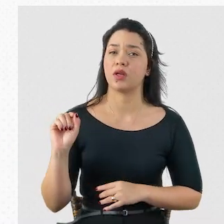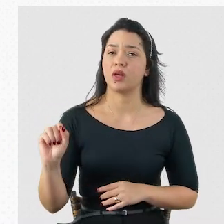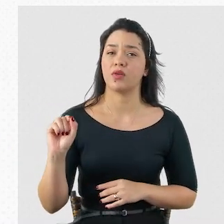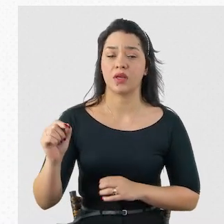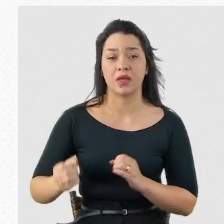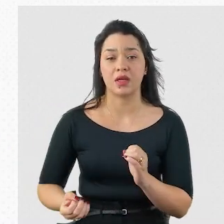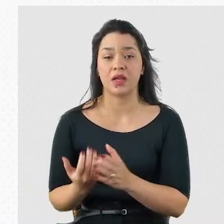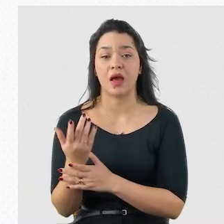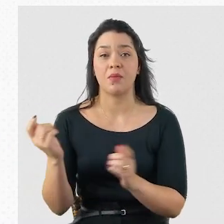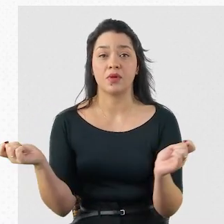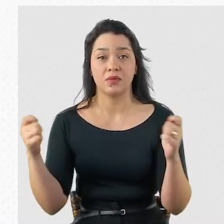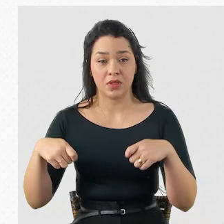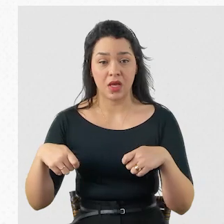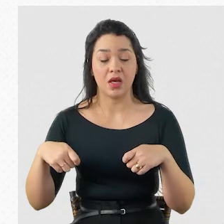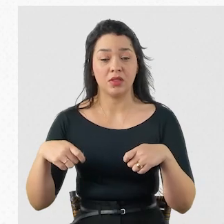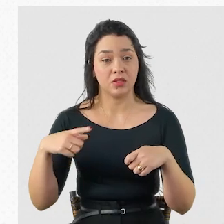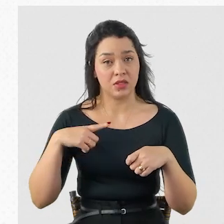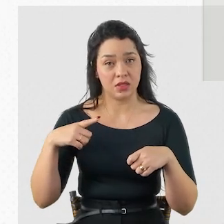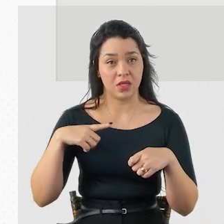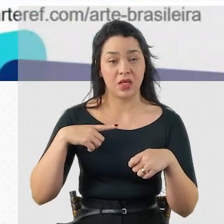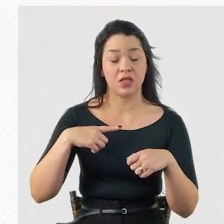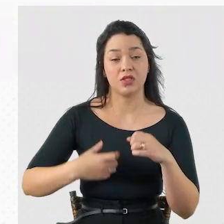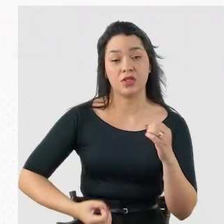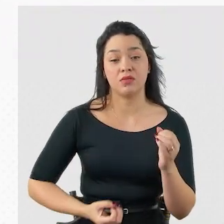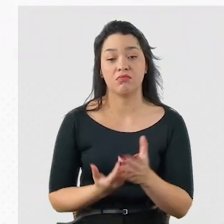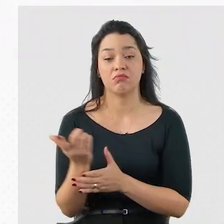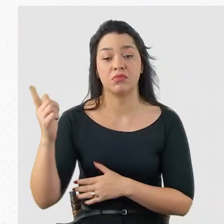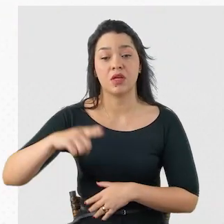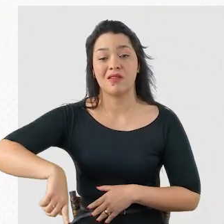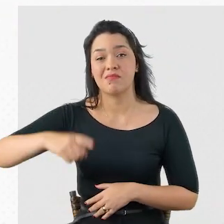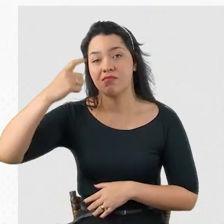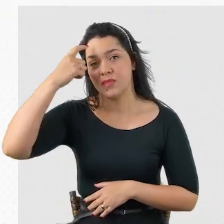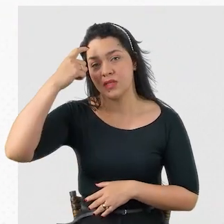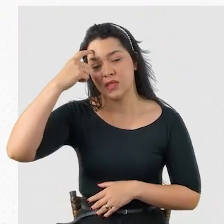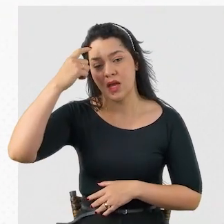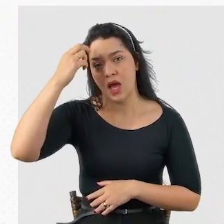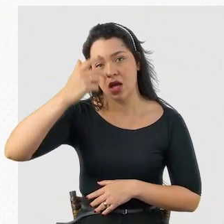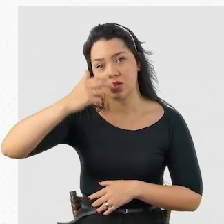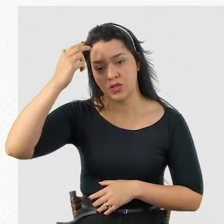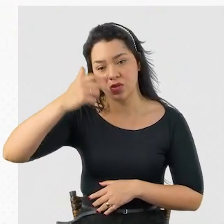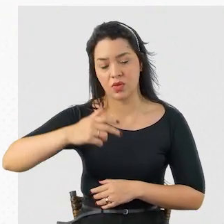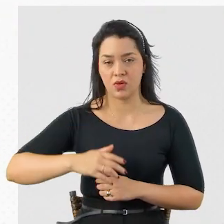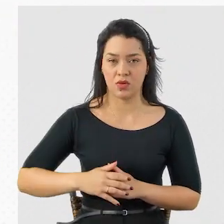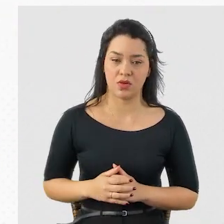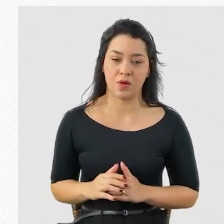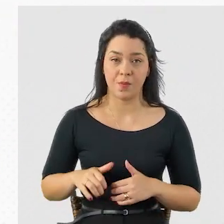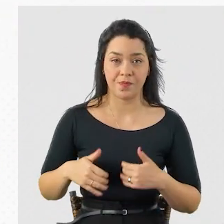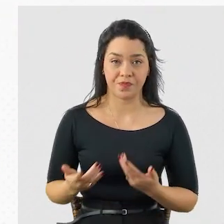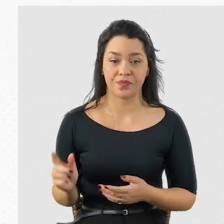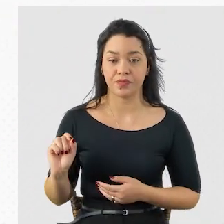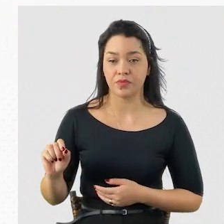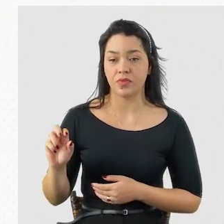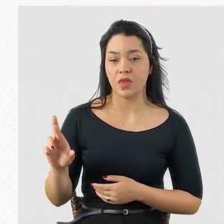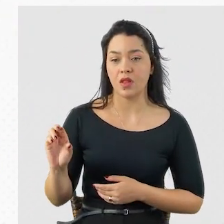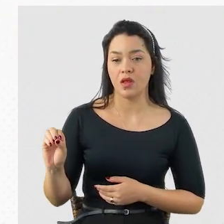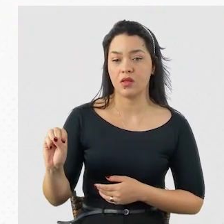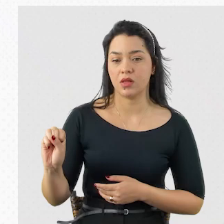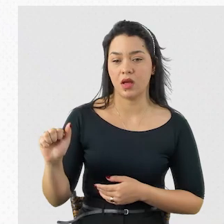criar possibilidades alternativas de reinventar e repensar a história. Novamente, obra da Rosana